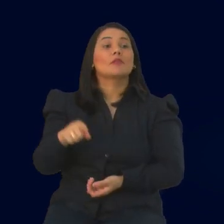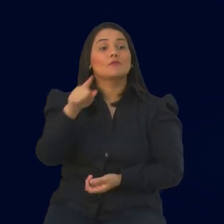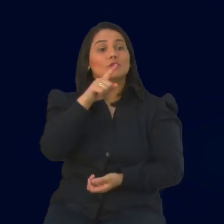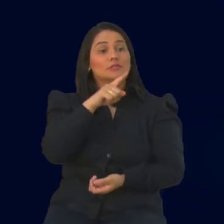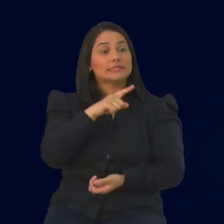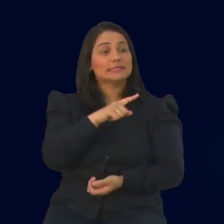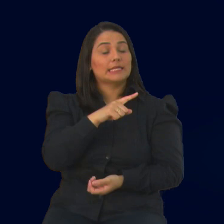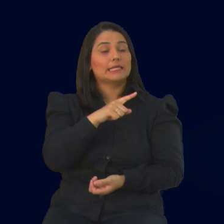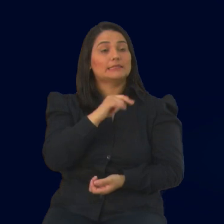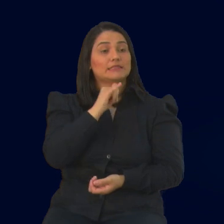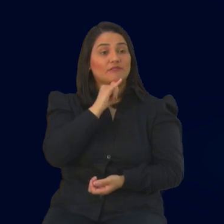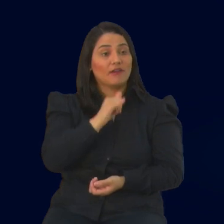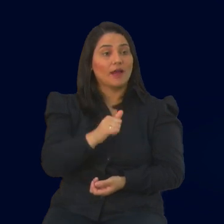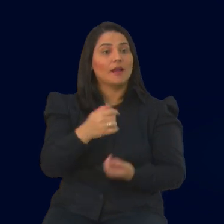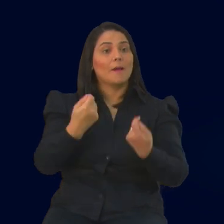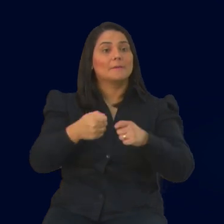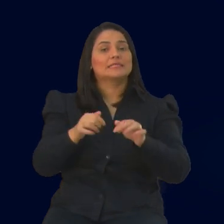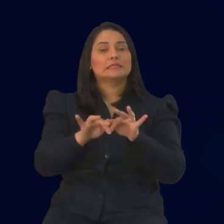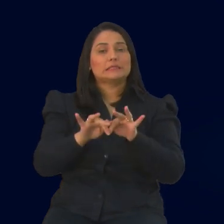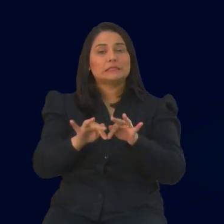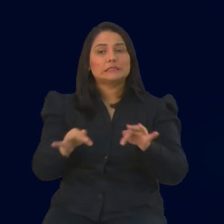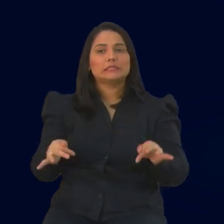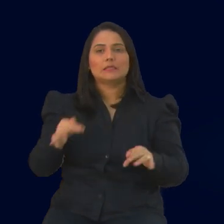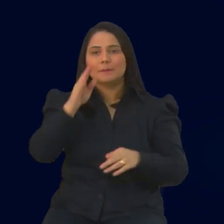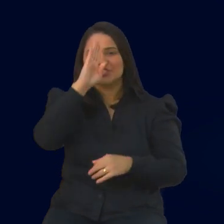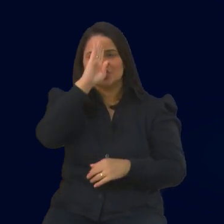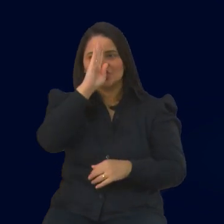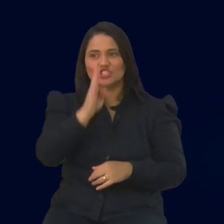forma simples, direta e objetiva.